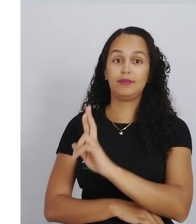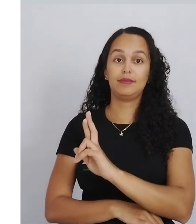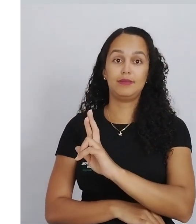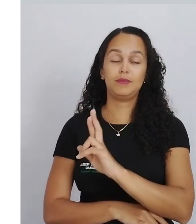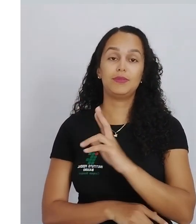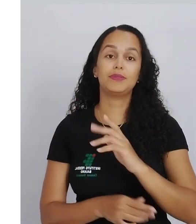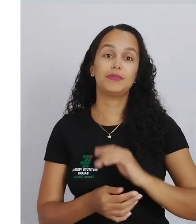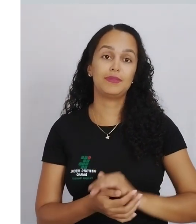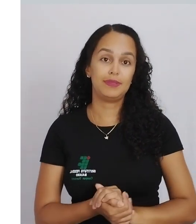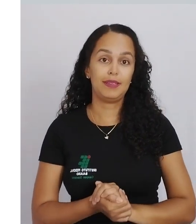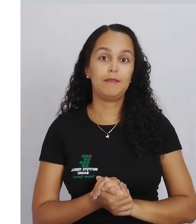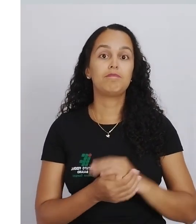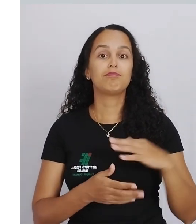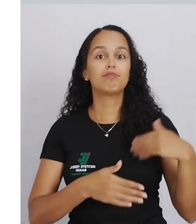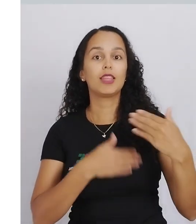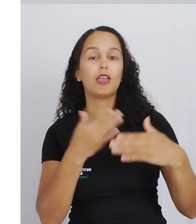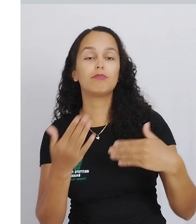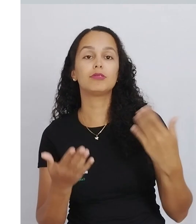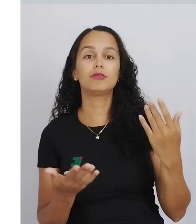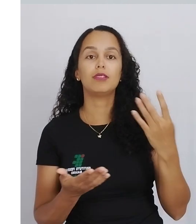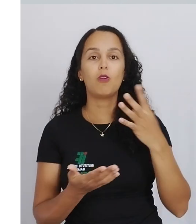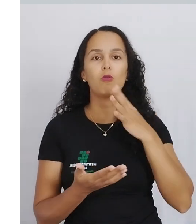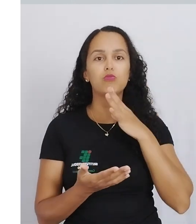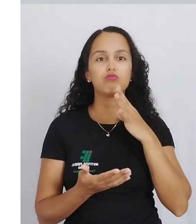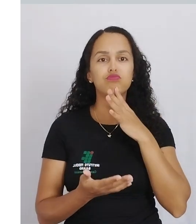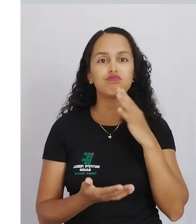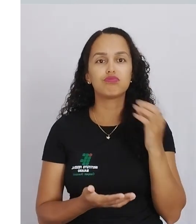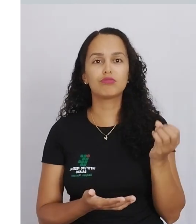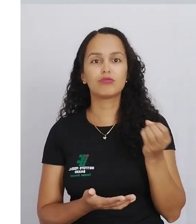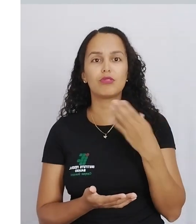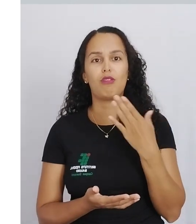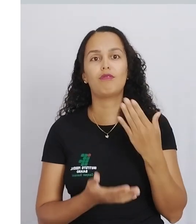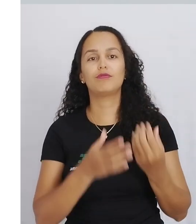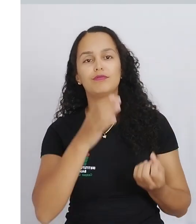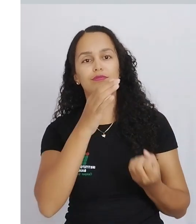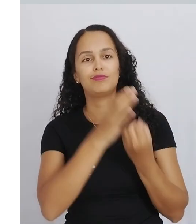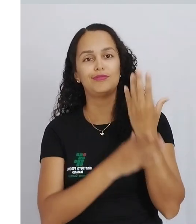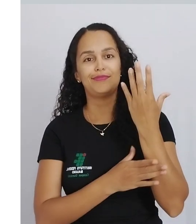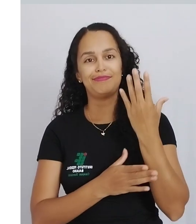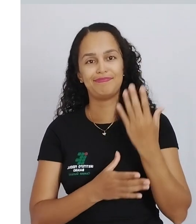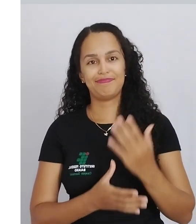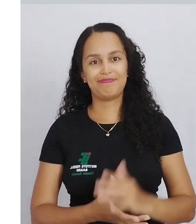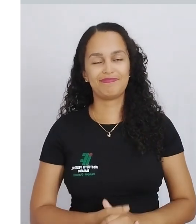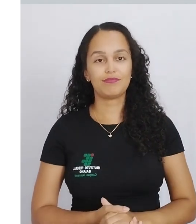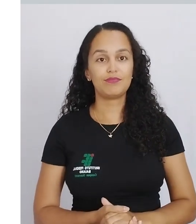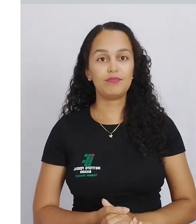como resposta para alguma coisa e que gerou, né, um conhecimento.